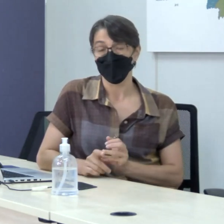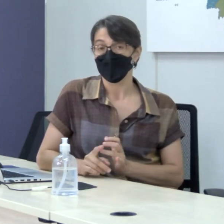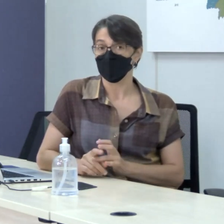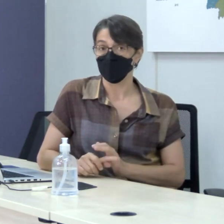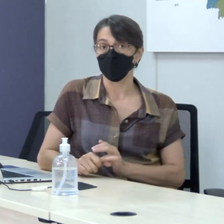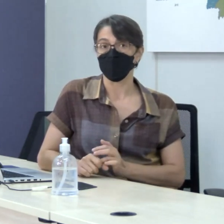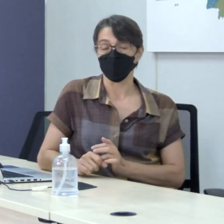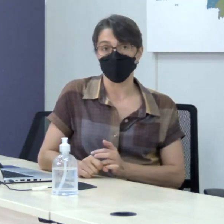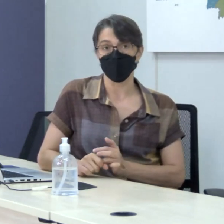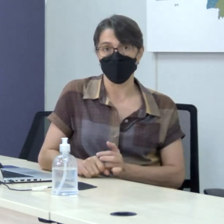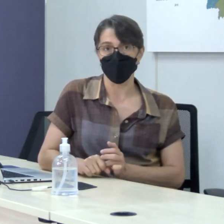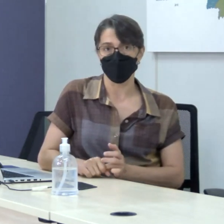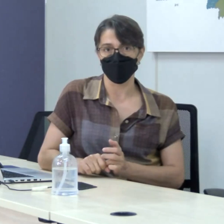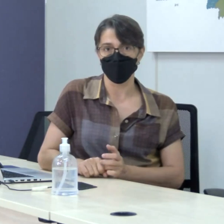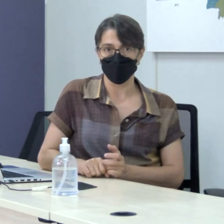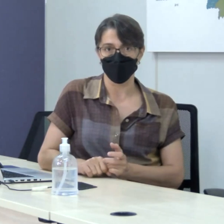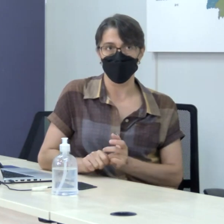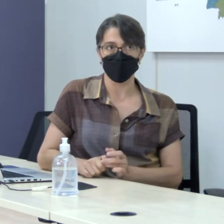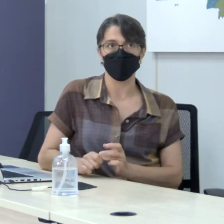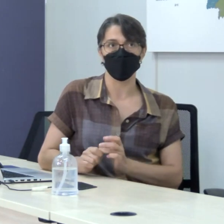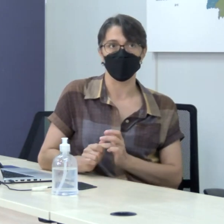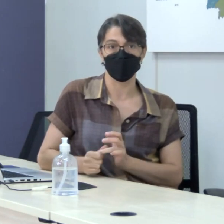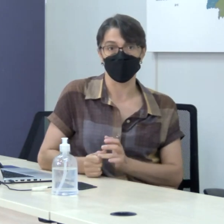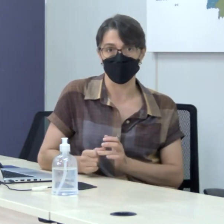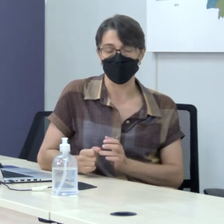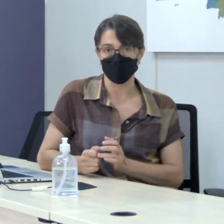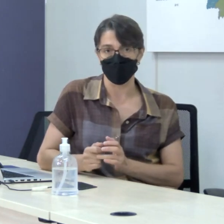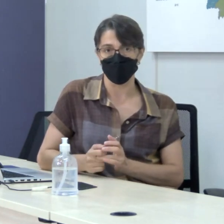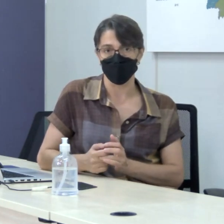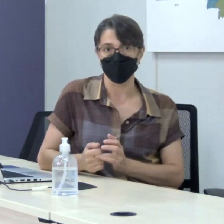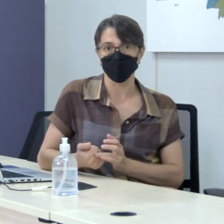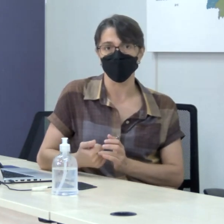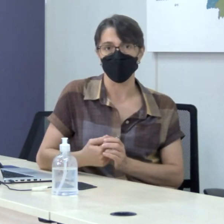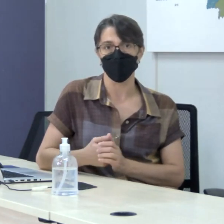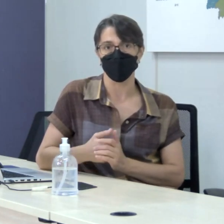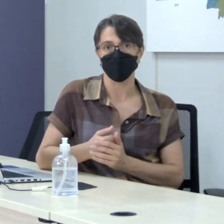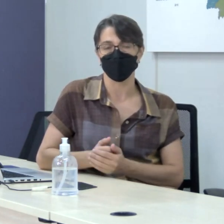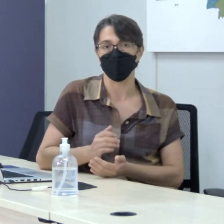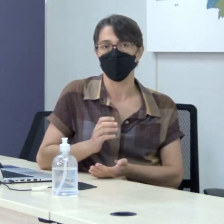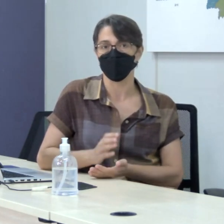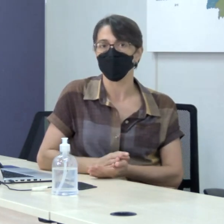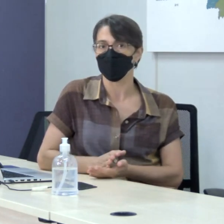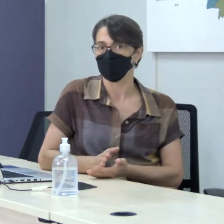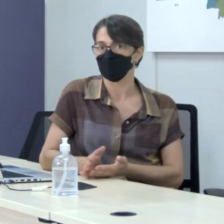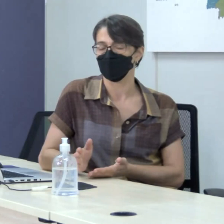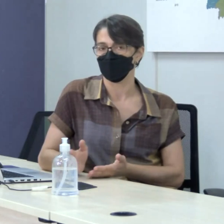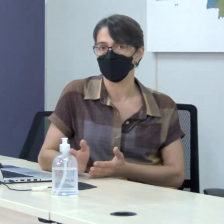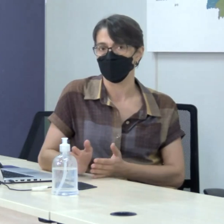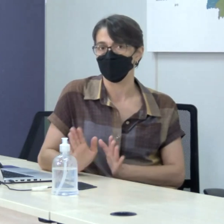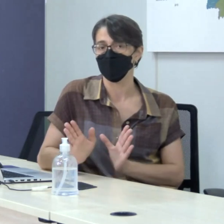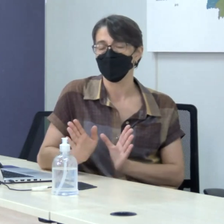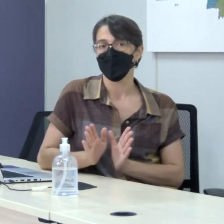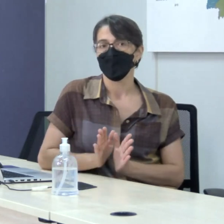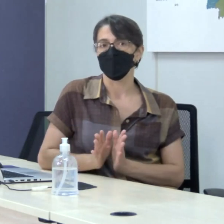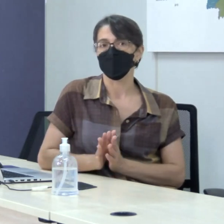diagnóstico segundo a importante olhar carga viral lembre-se nós estamos em um momento médio indetectável igual em